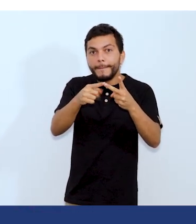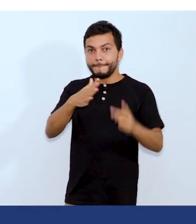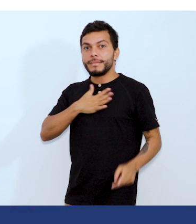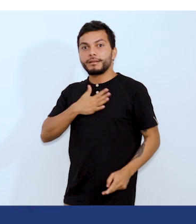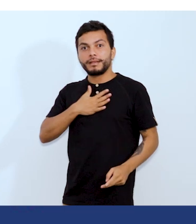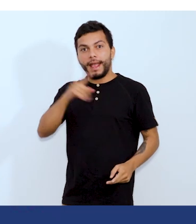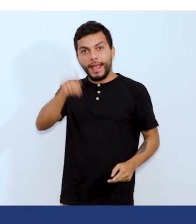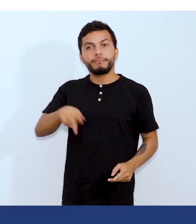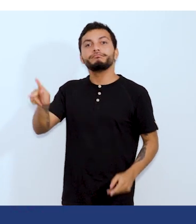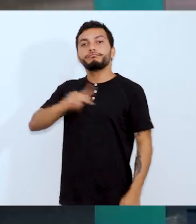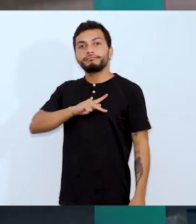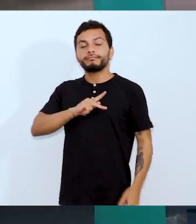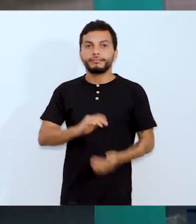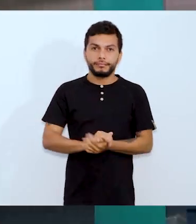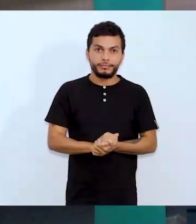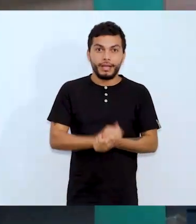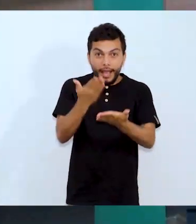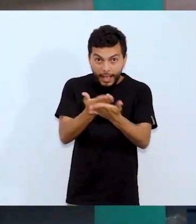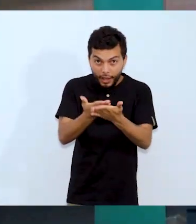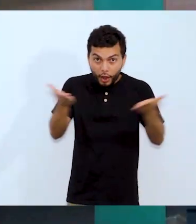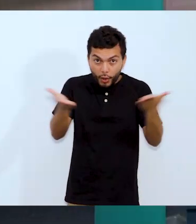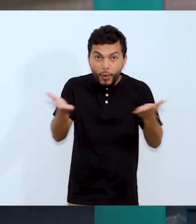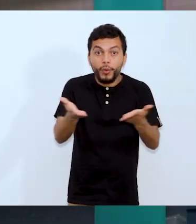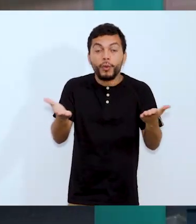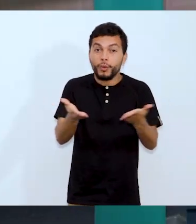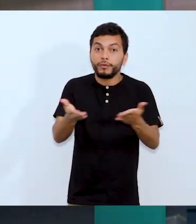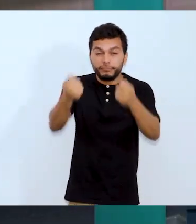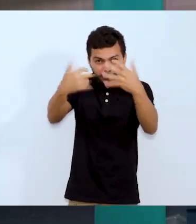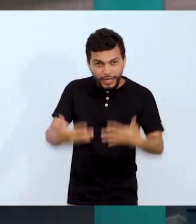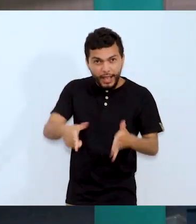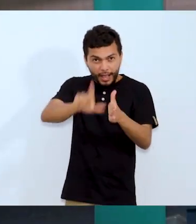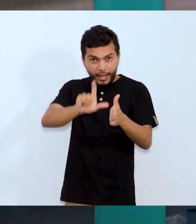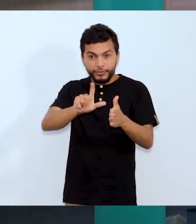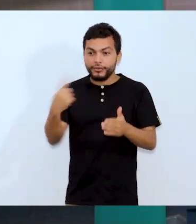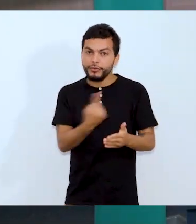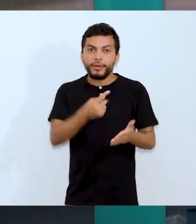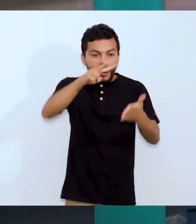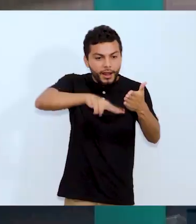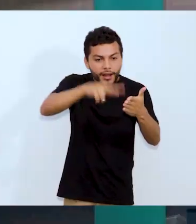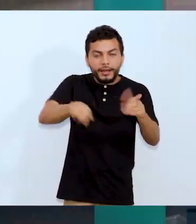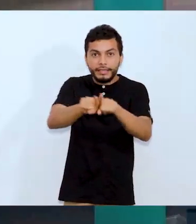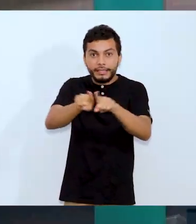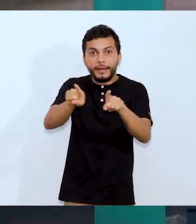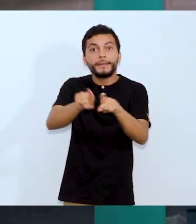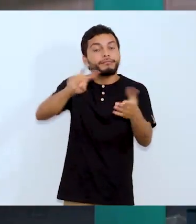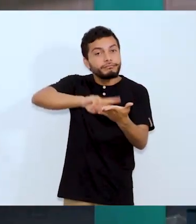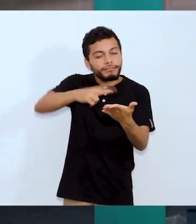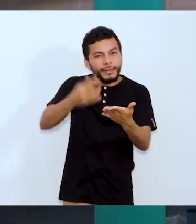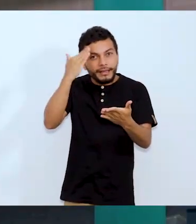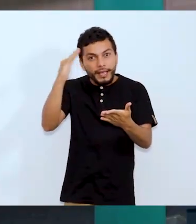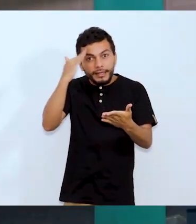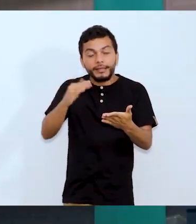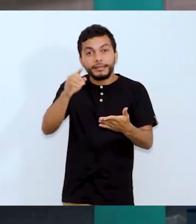pronome possessivo. Na aula de hoje, como eu disse anteriormente, vamos ler e interpretar uma